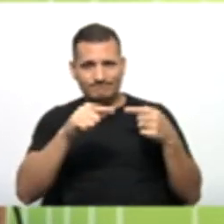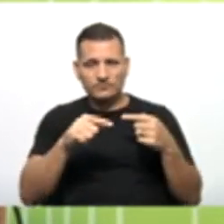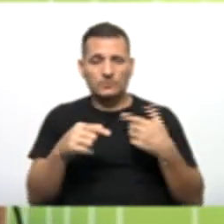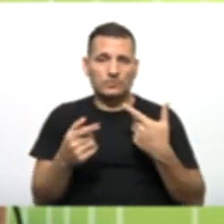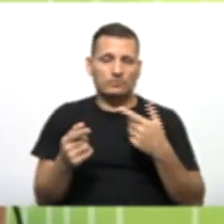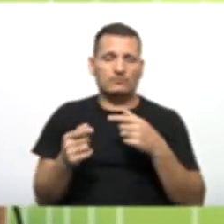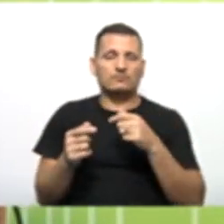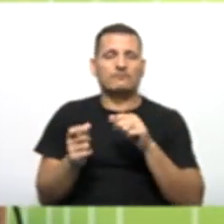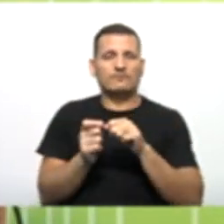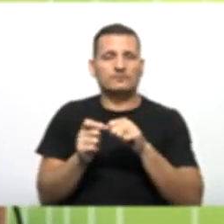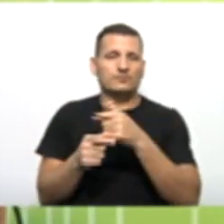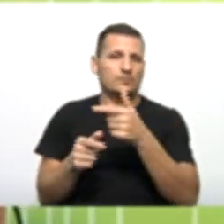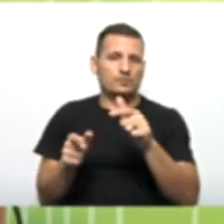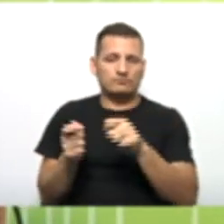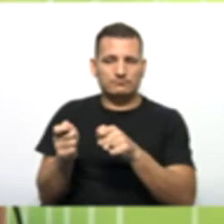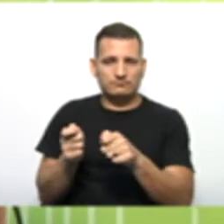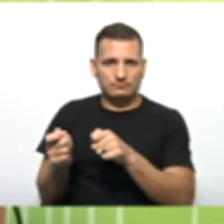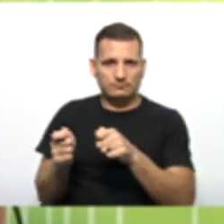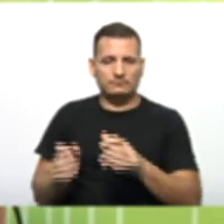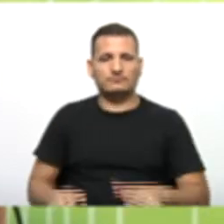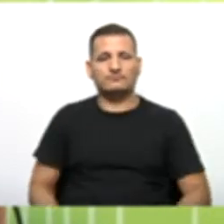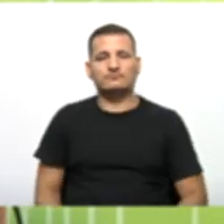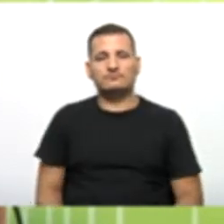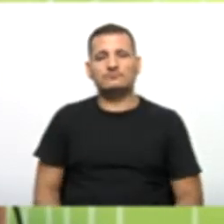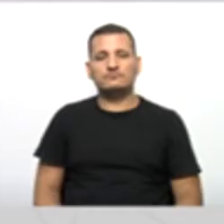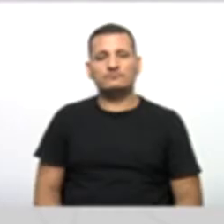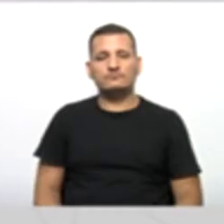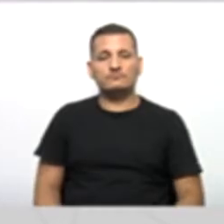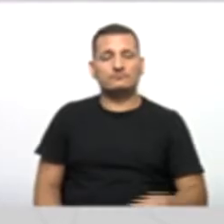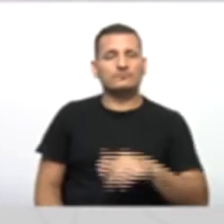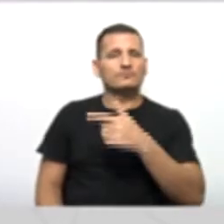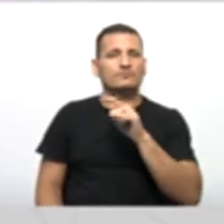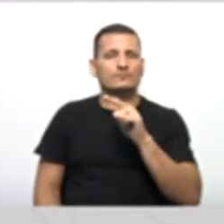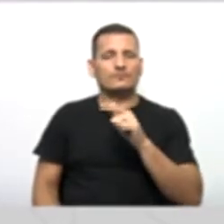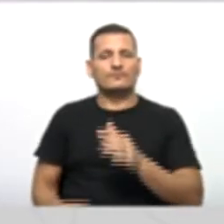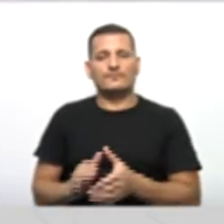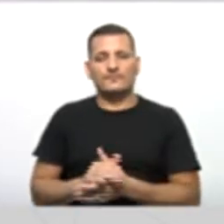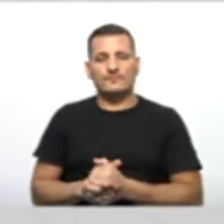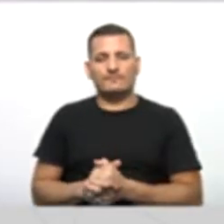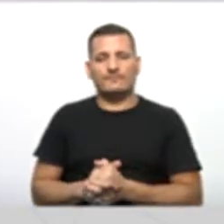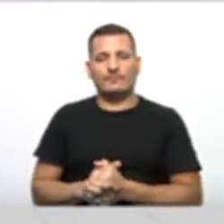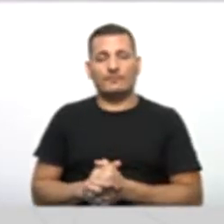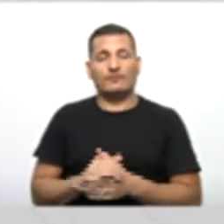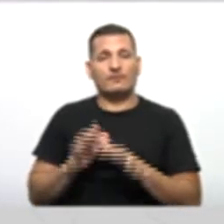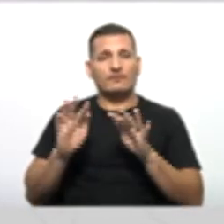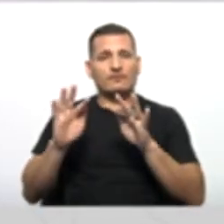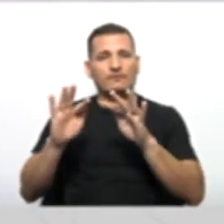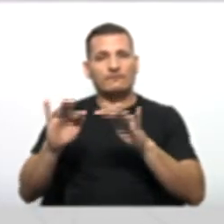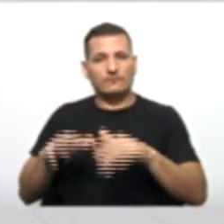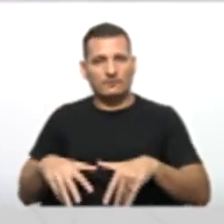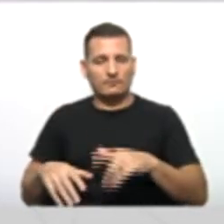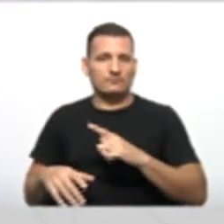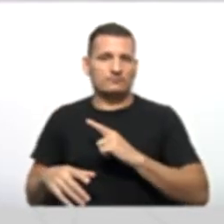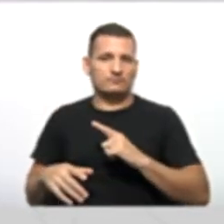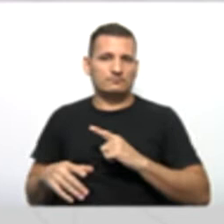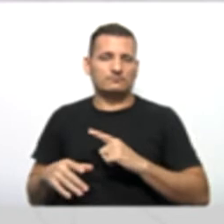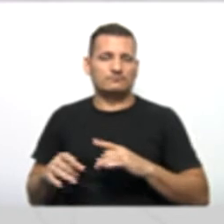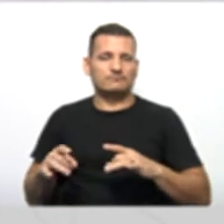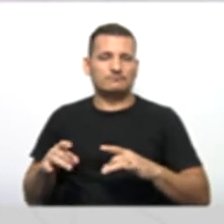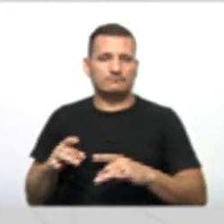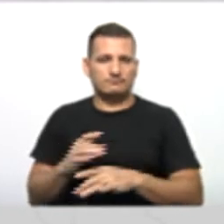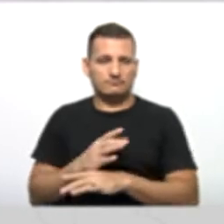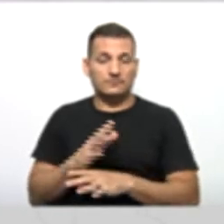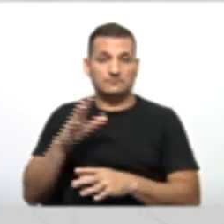ações, aí é a parte do controle, ok? Por fim, não menos importante, a gente tem o encerramento. Dentro